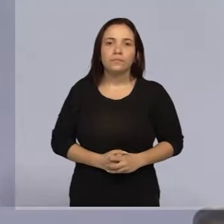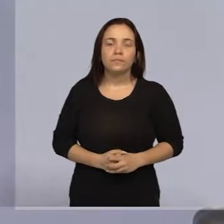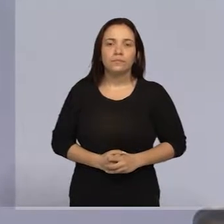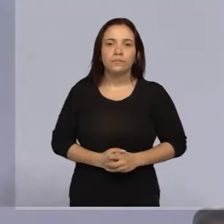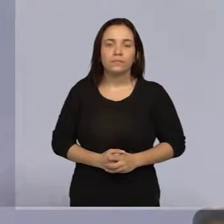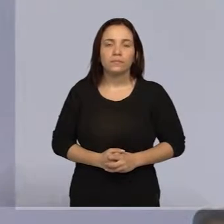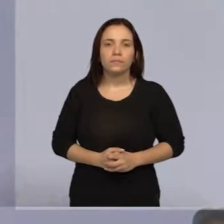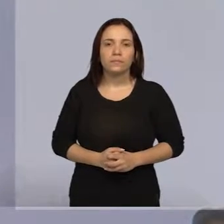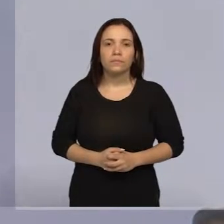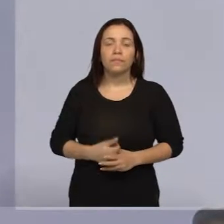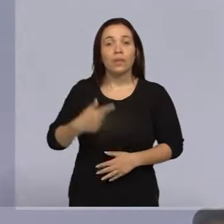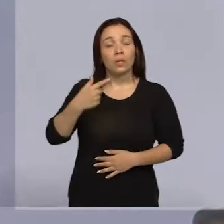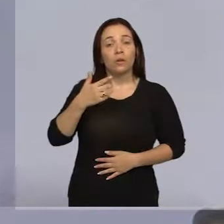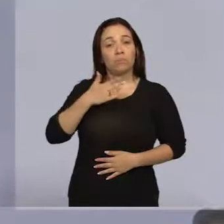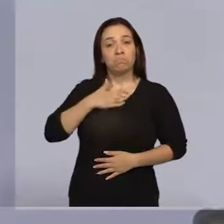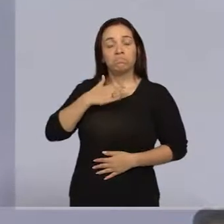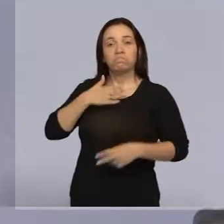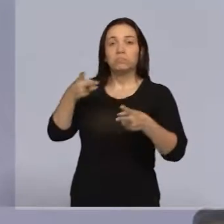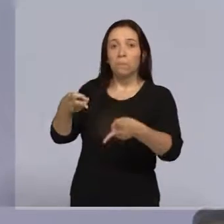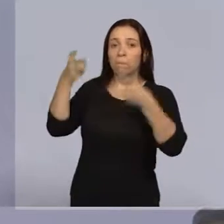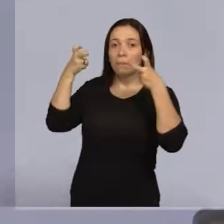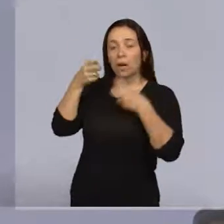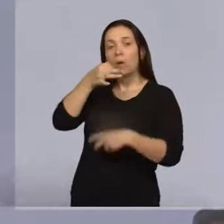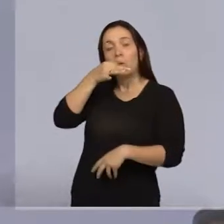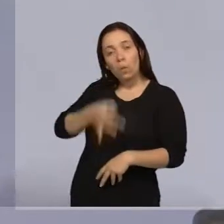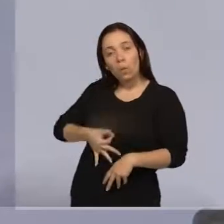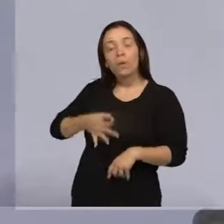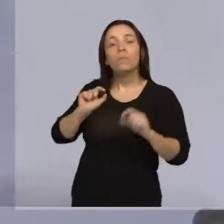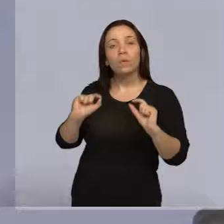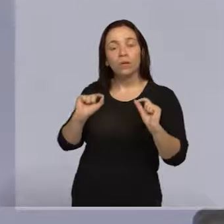na nossa percepção aqui, pelo menos,